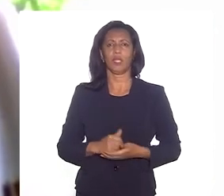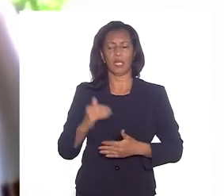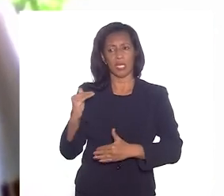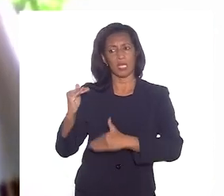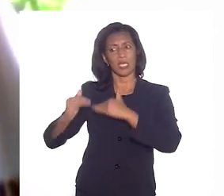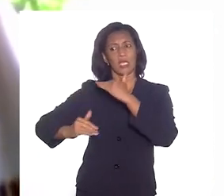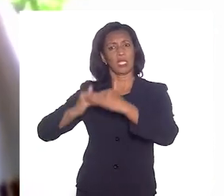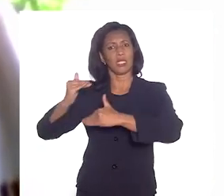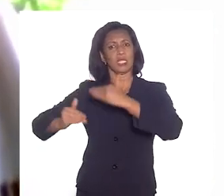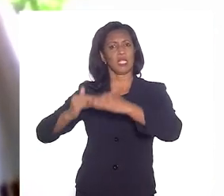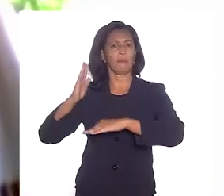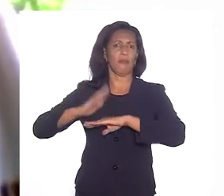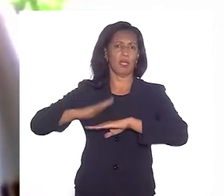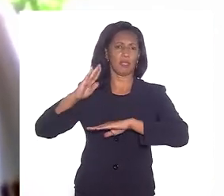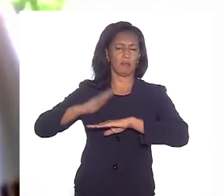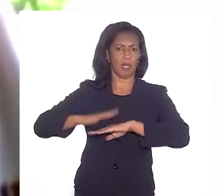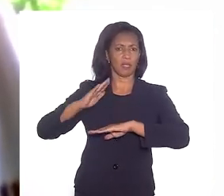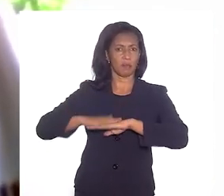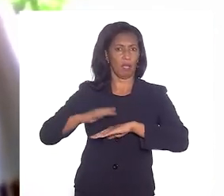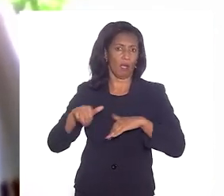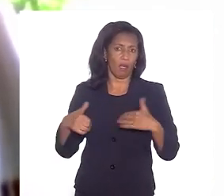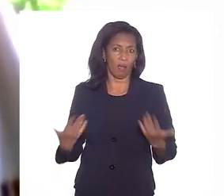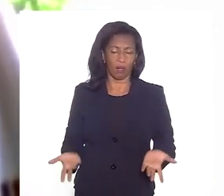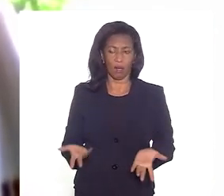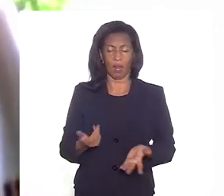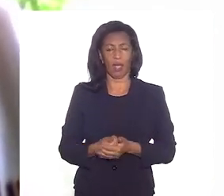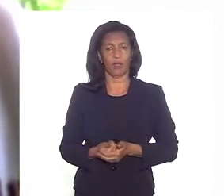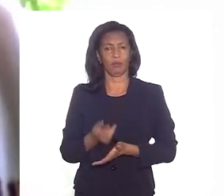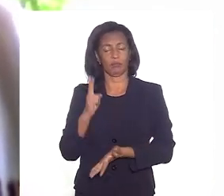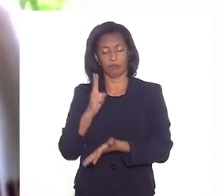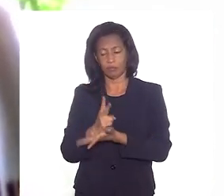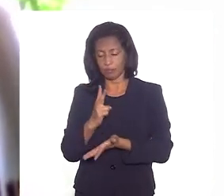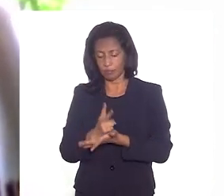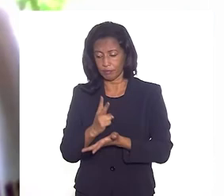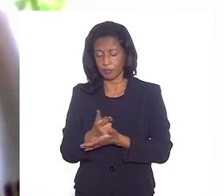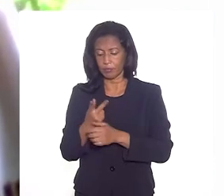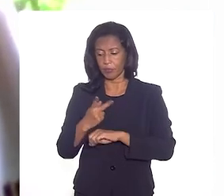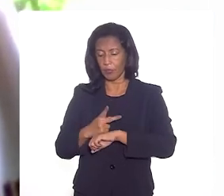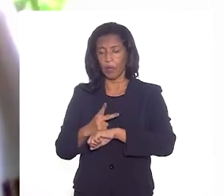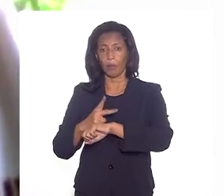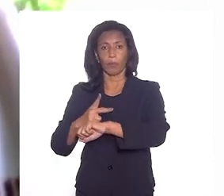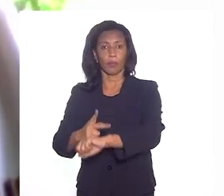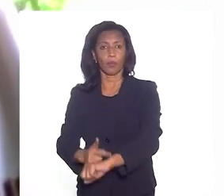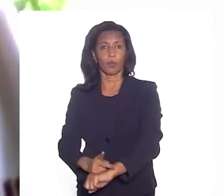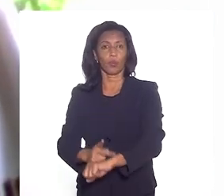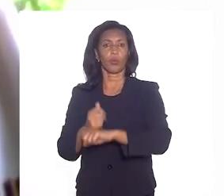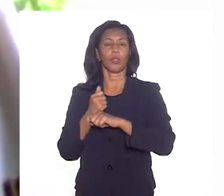certeza, crescer cada vez mais. Claro, né, visando sempre